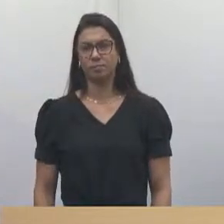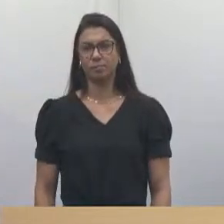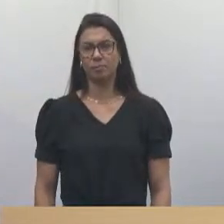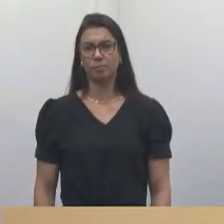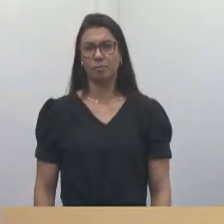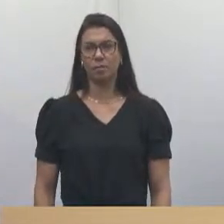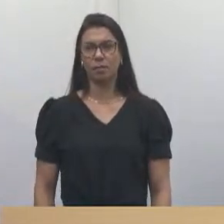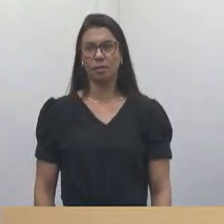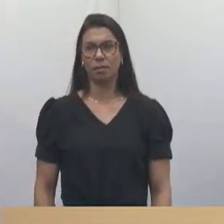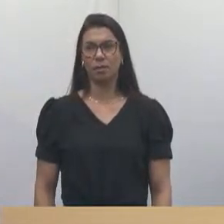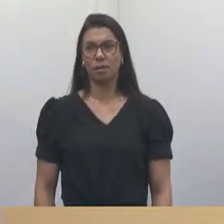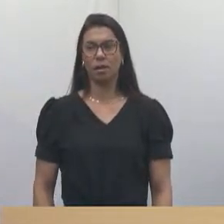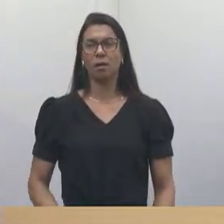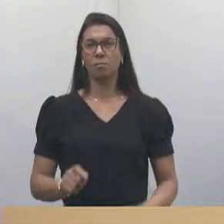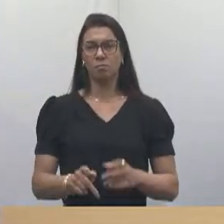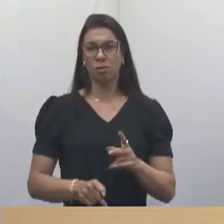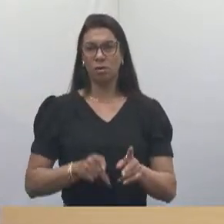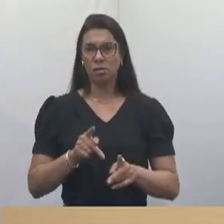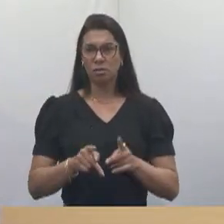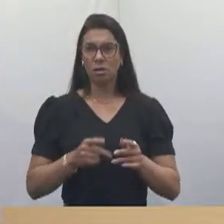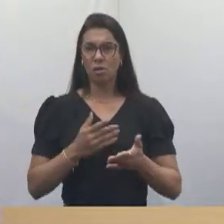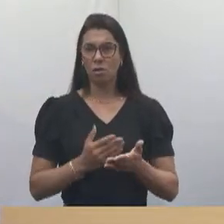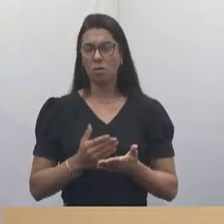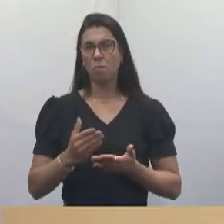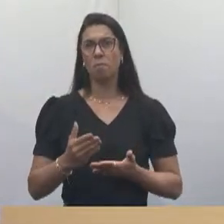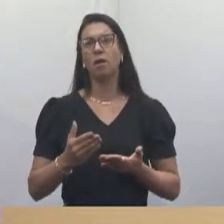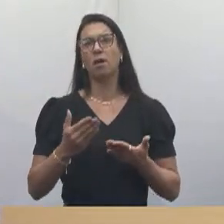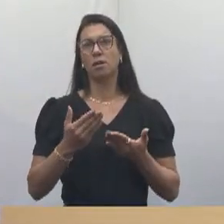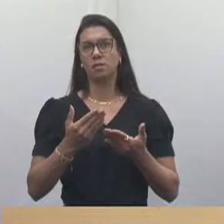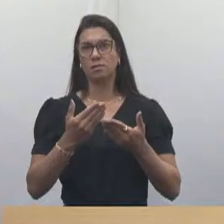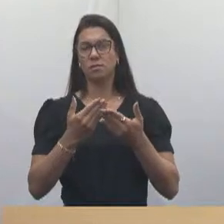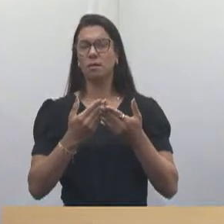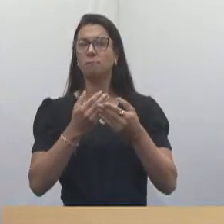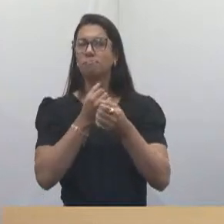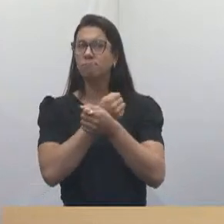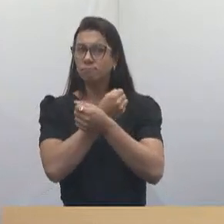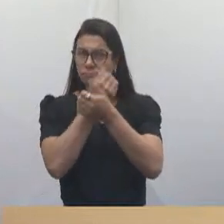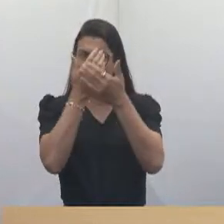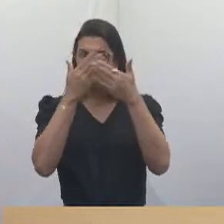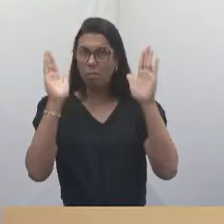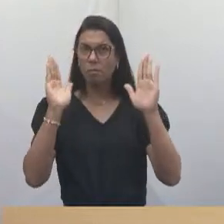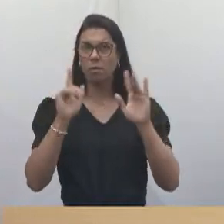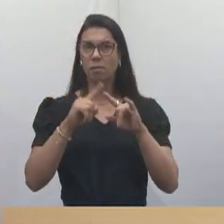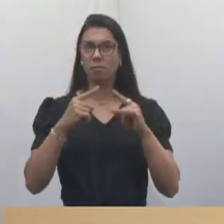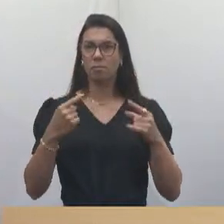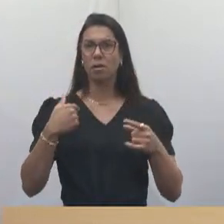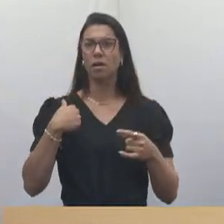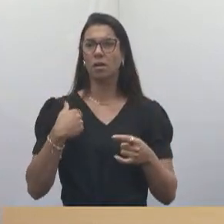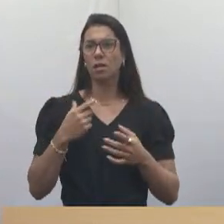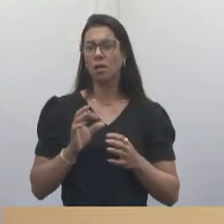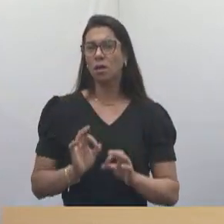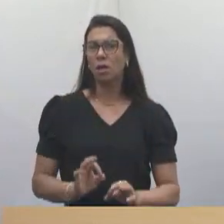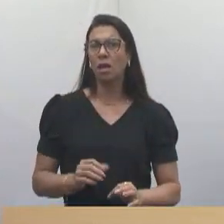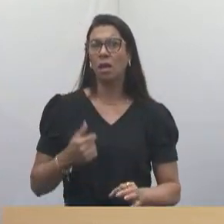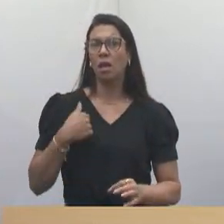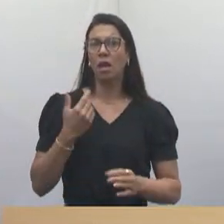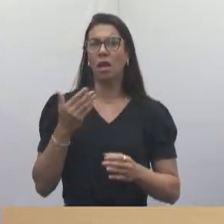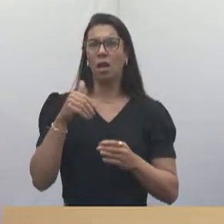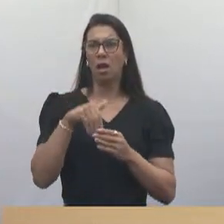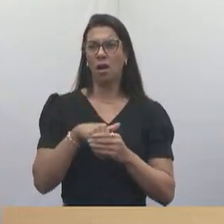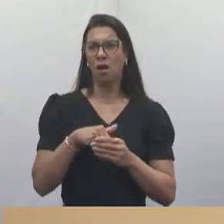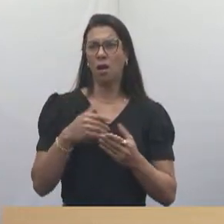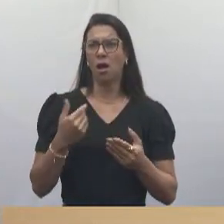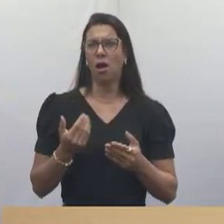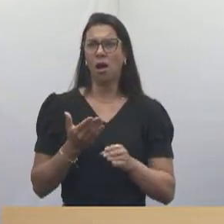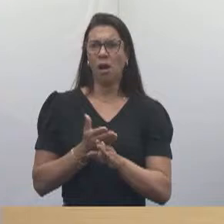A população começa a enxergar esse tipo de atitudes incoerentes. Mas eu sou coerente, Sônia. E como voto